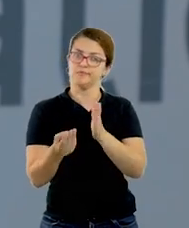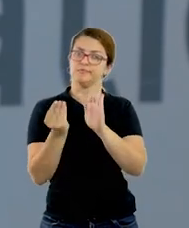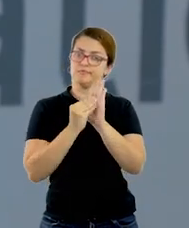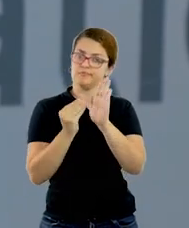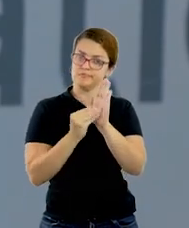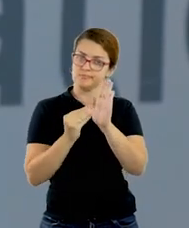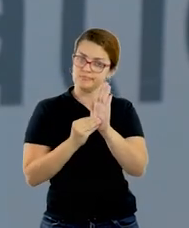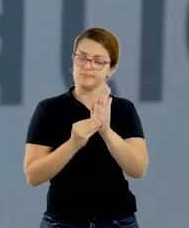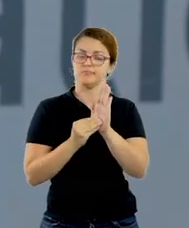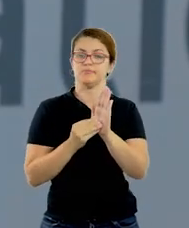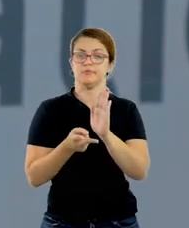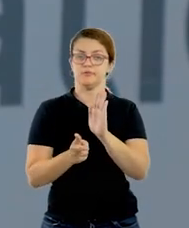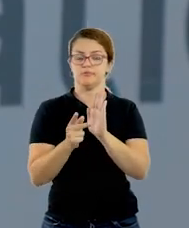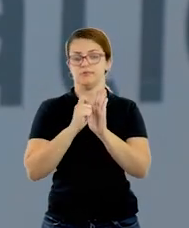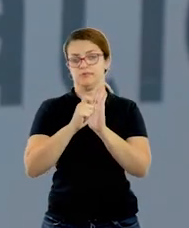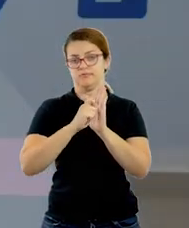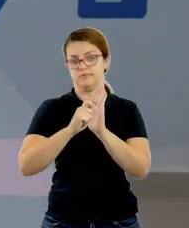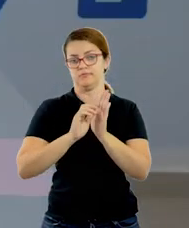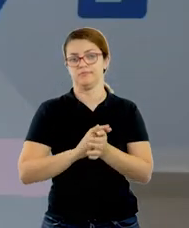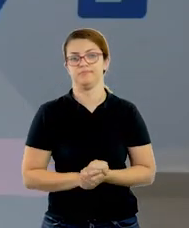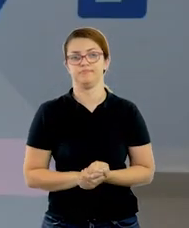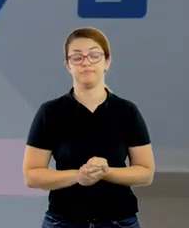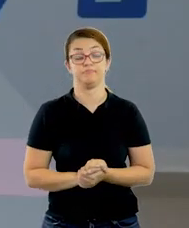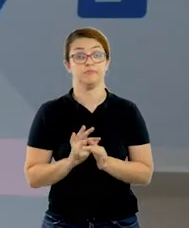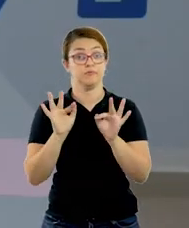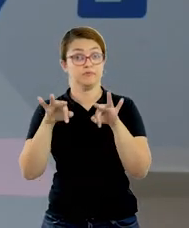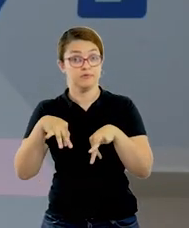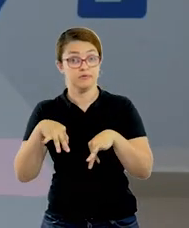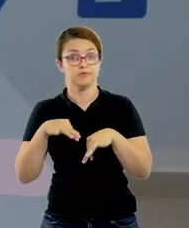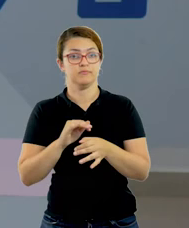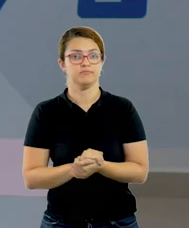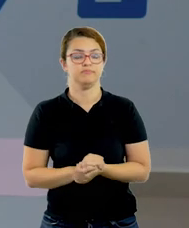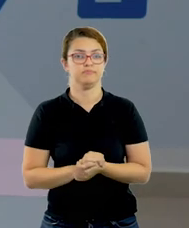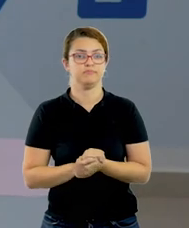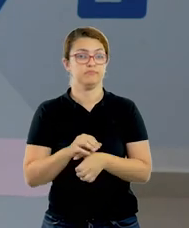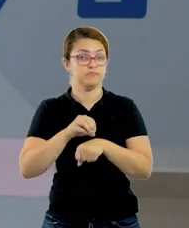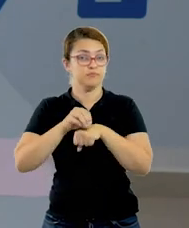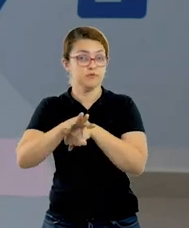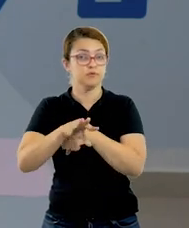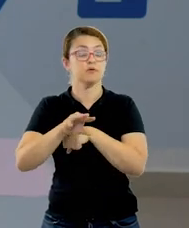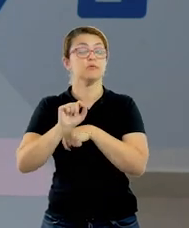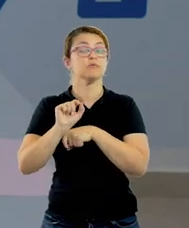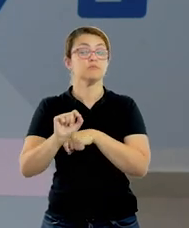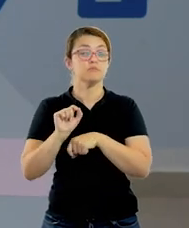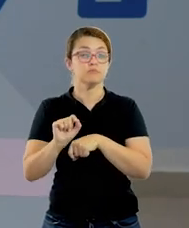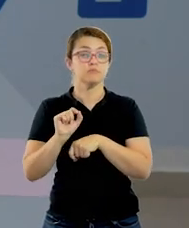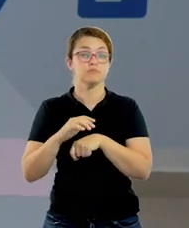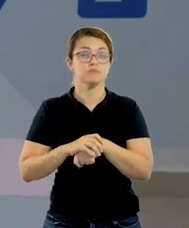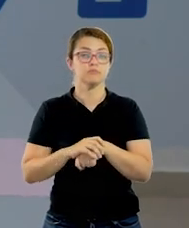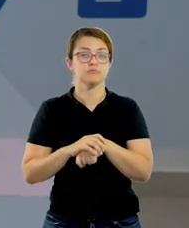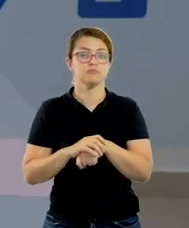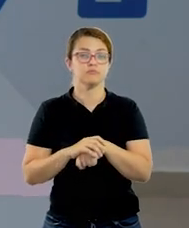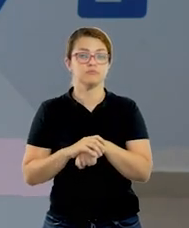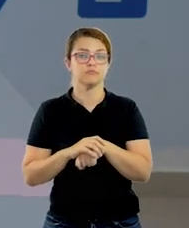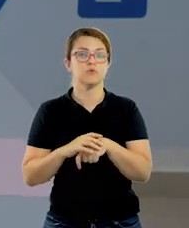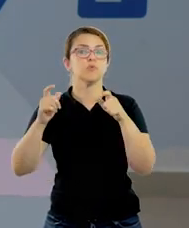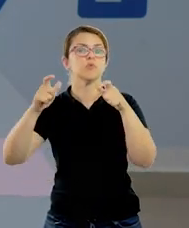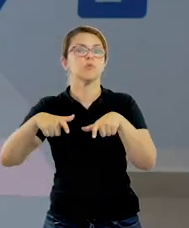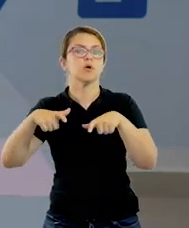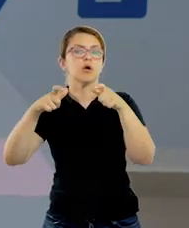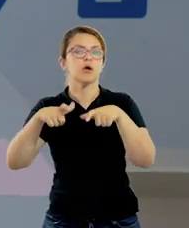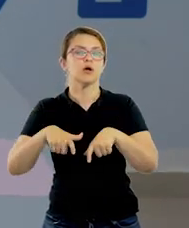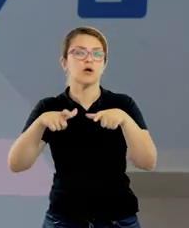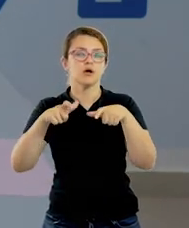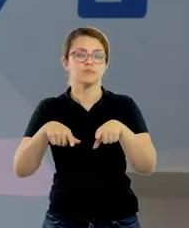no caderno não se esqueçam e para finalizar a última proposta nós vamos trabalhar com a